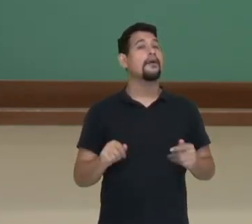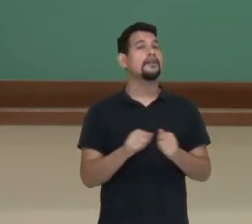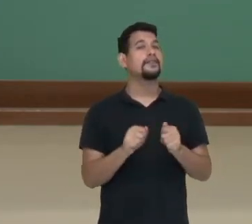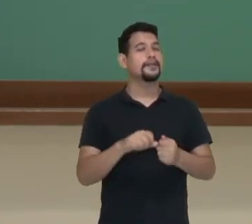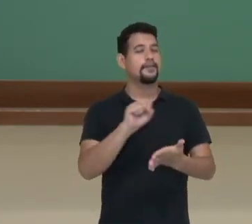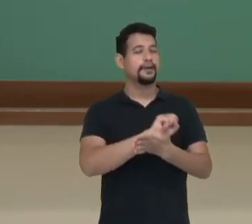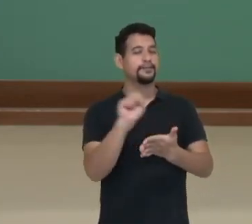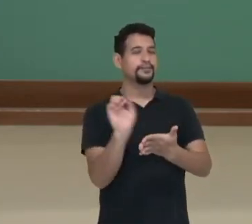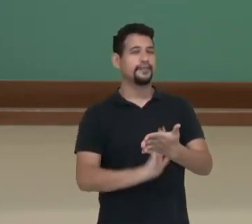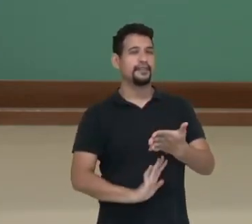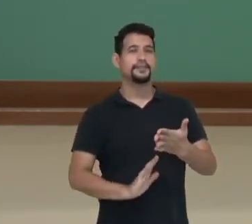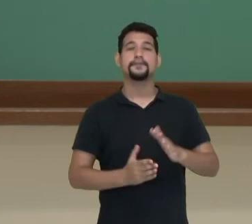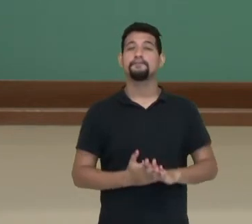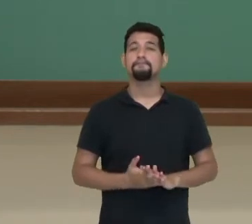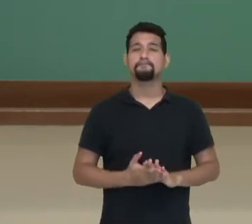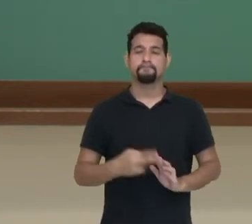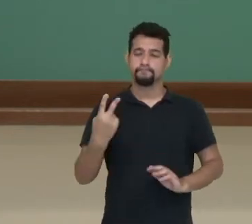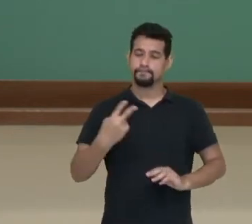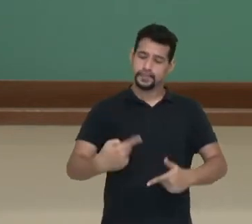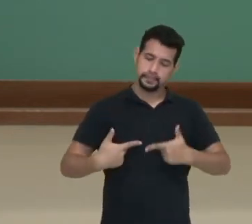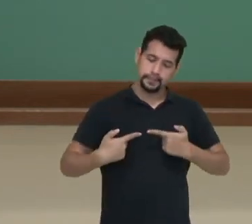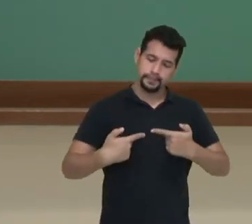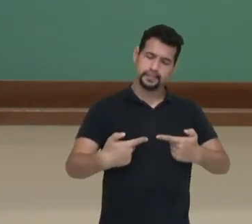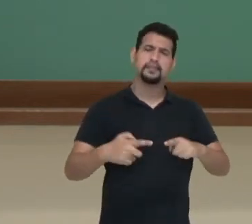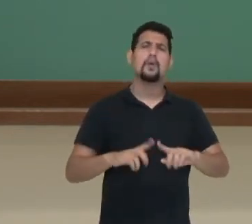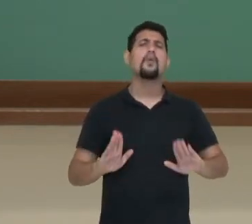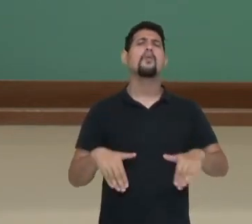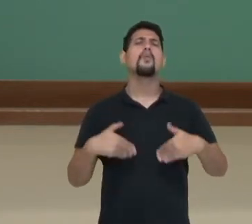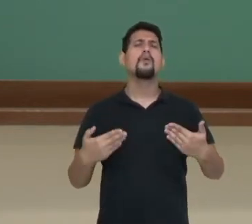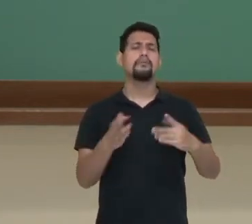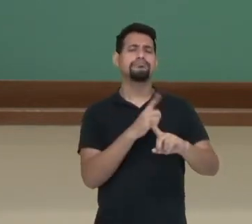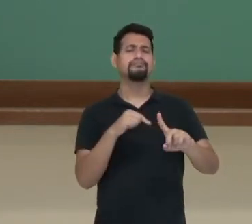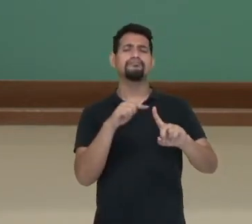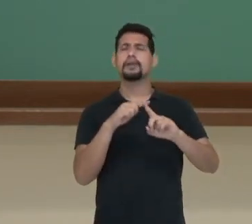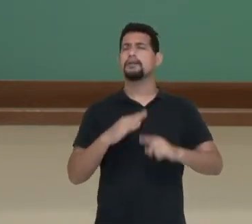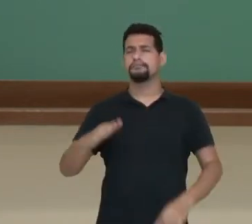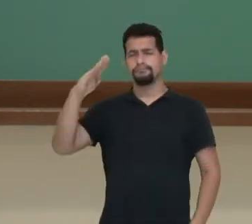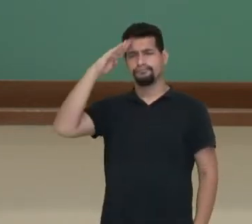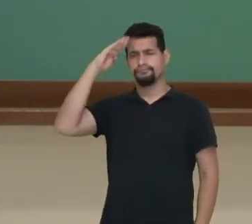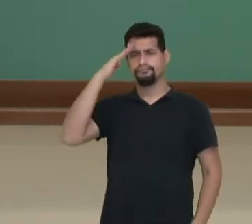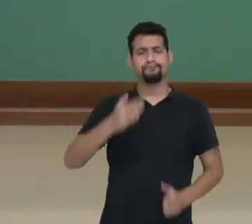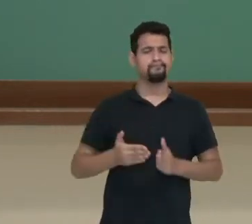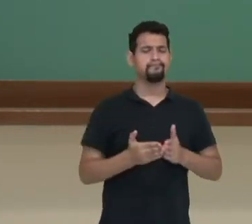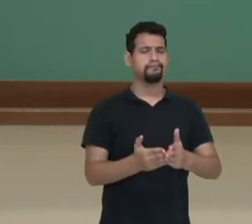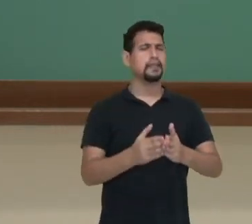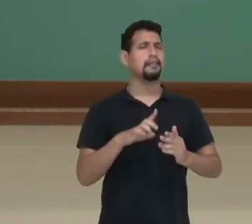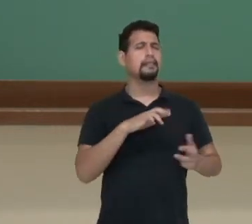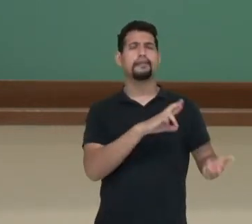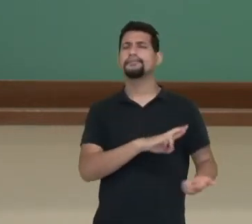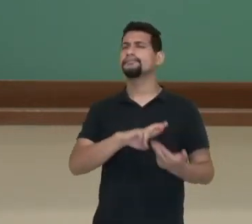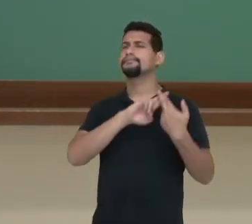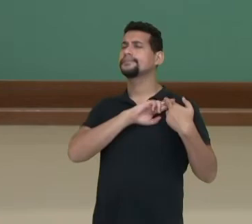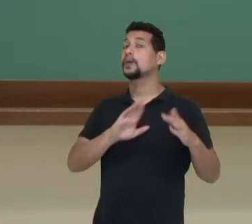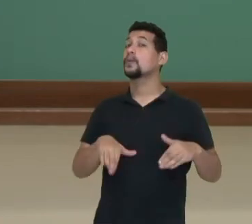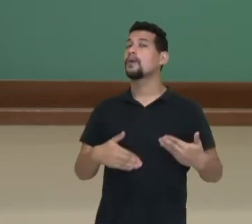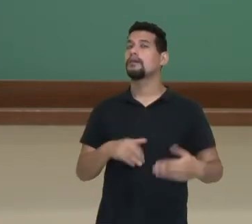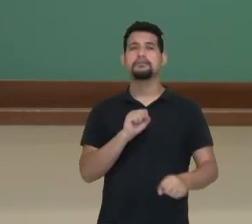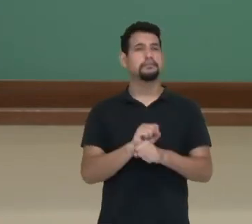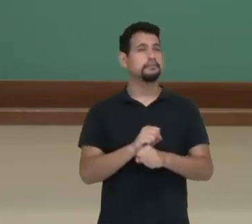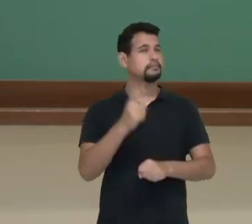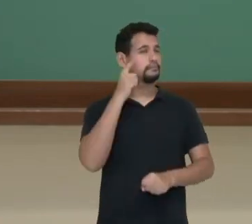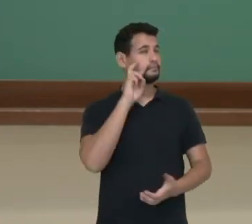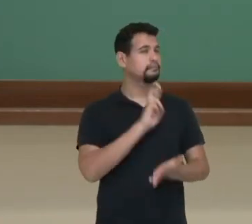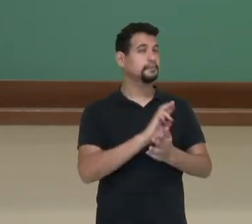uma atividade. Durante a Segunda Guerra Mundial, quais missões a Marinha do Brasil ficou incumbida? Vocês têm um tempinho aí